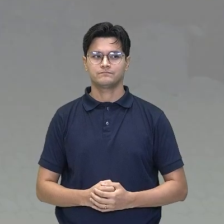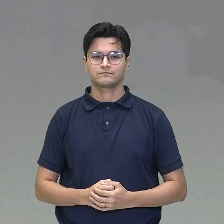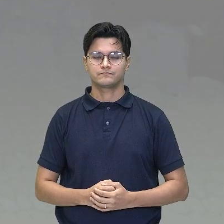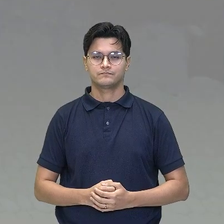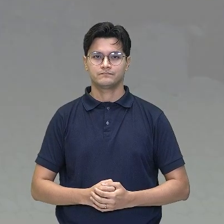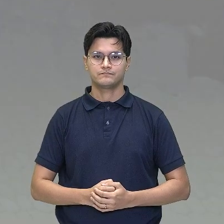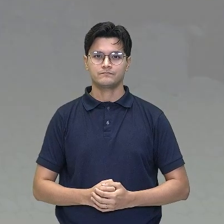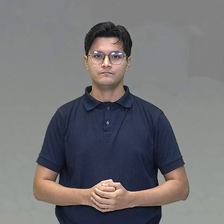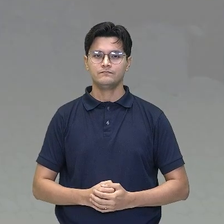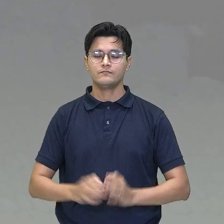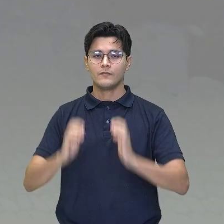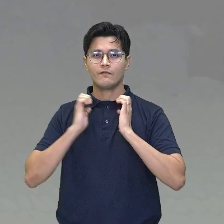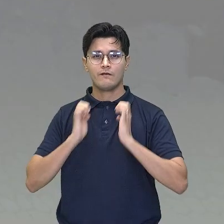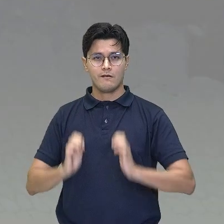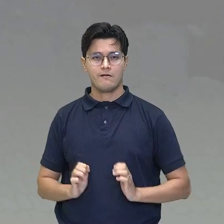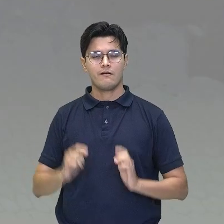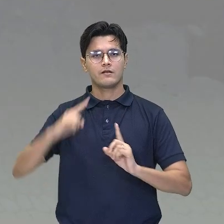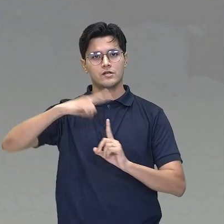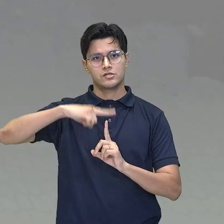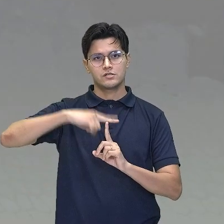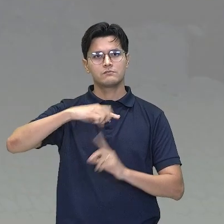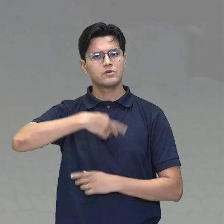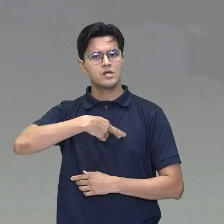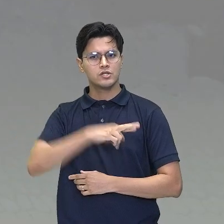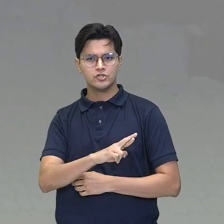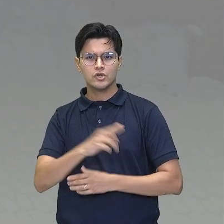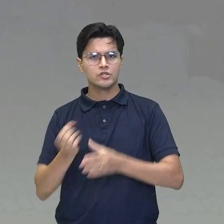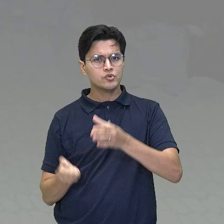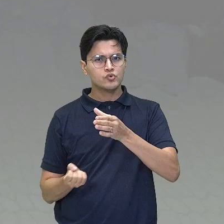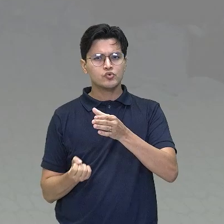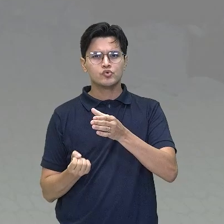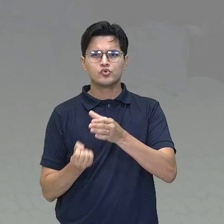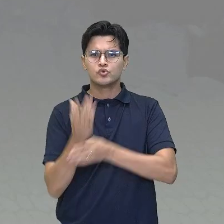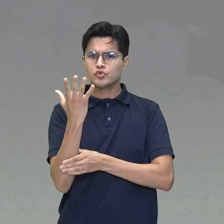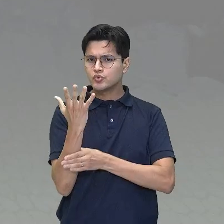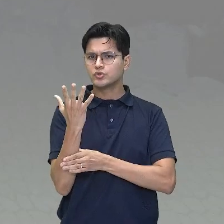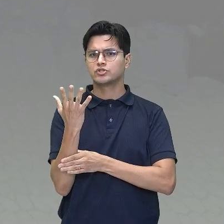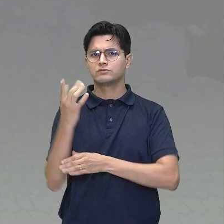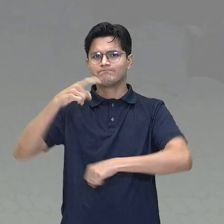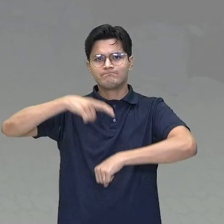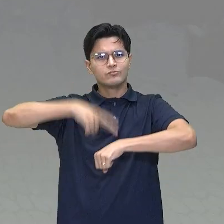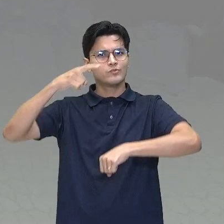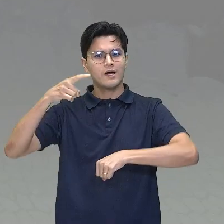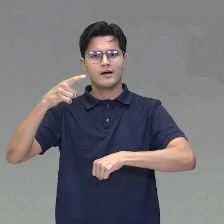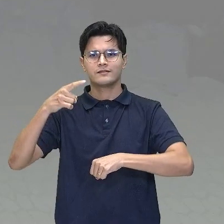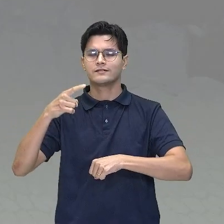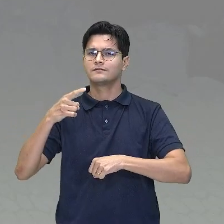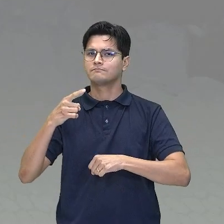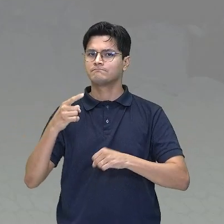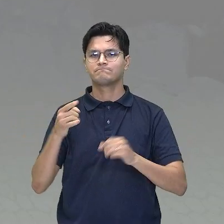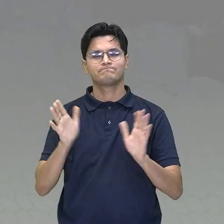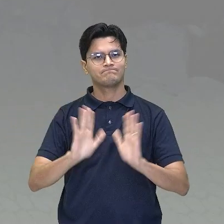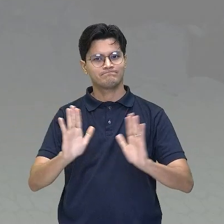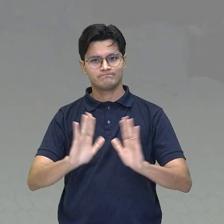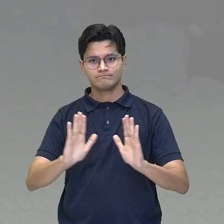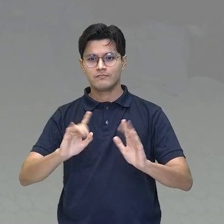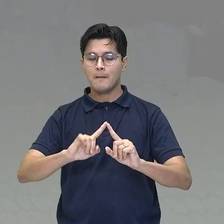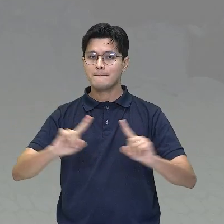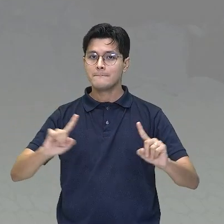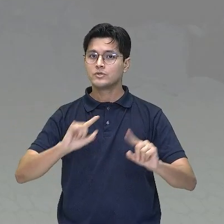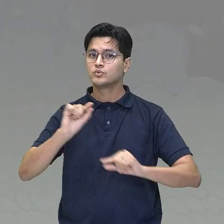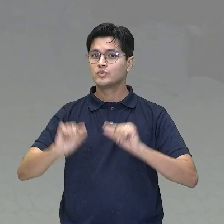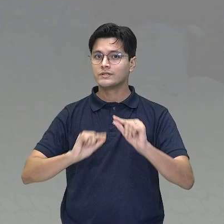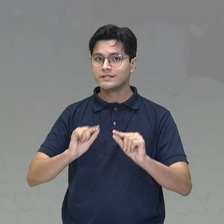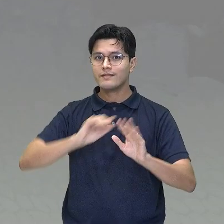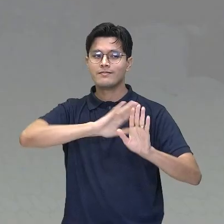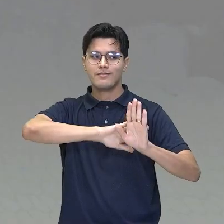Essa ética religiosa não nasce por acaso, ela não brota assim do nada, da noite para o dia, mas ela é fruto de